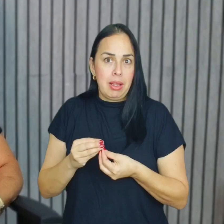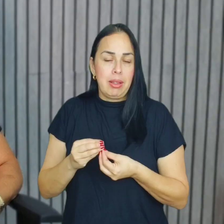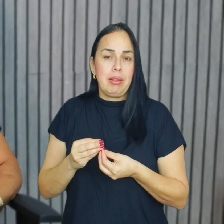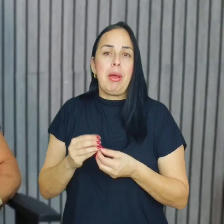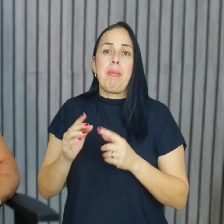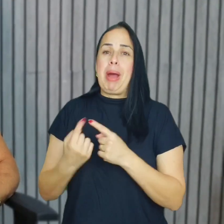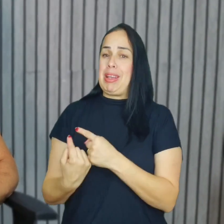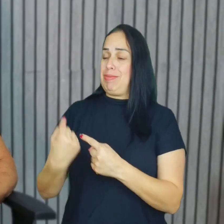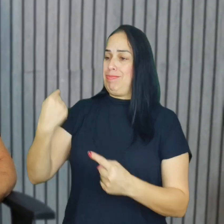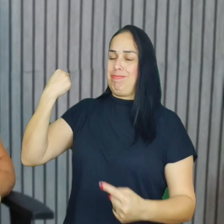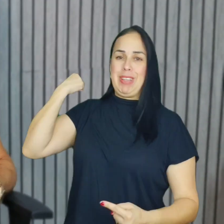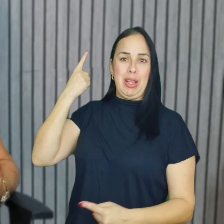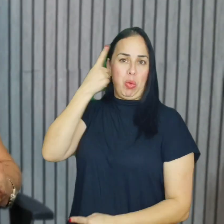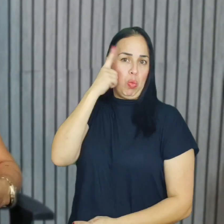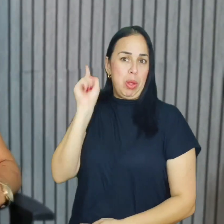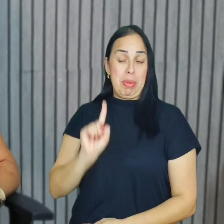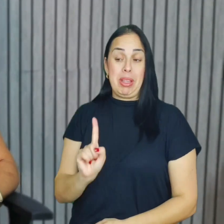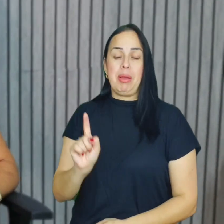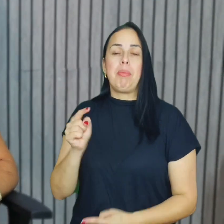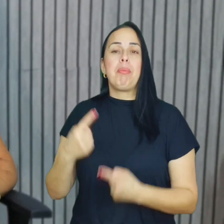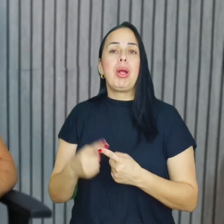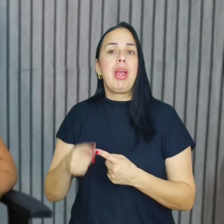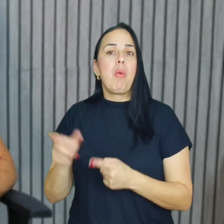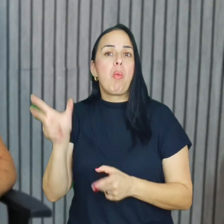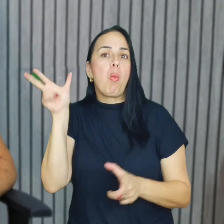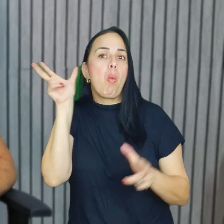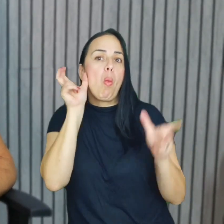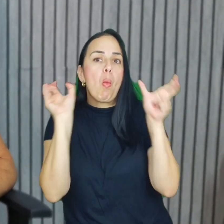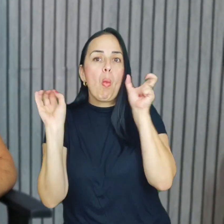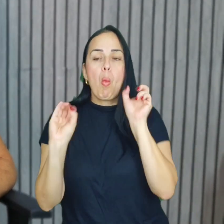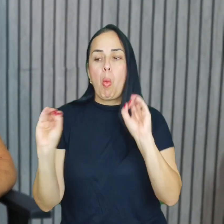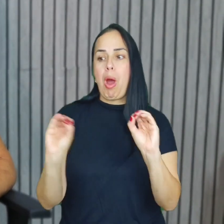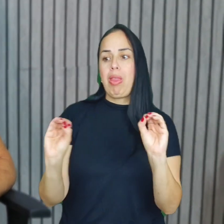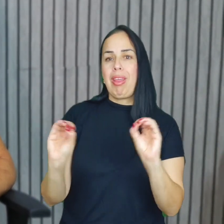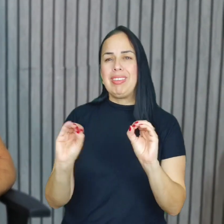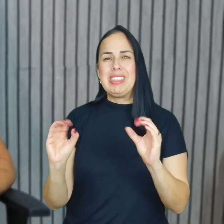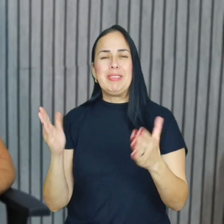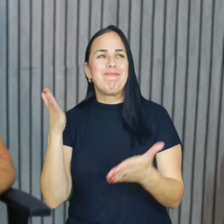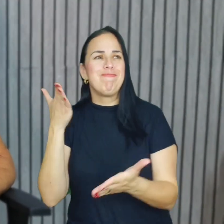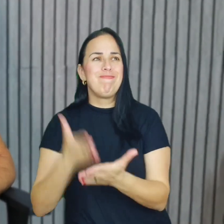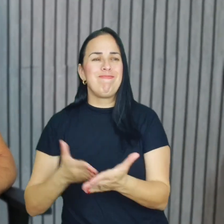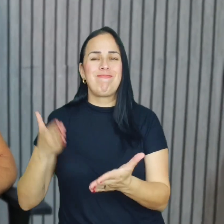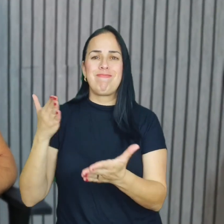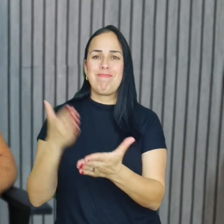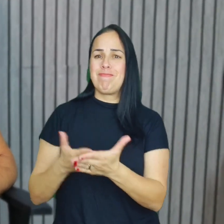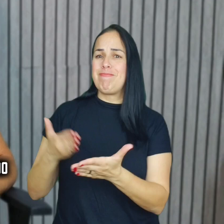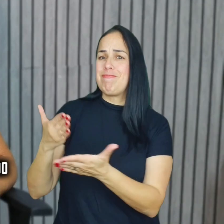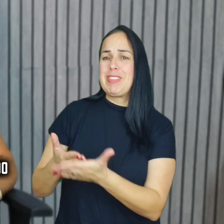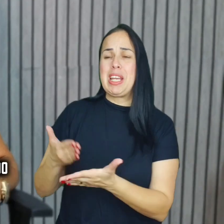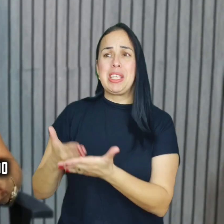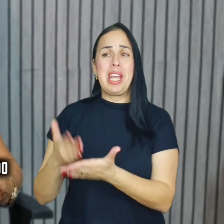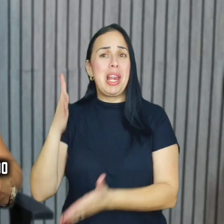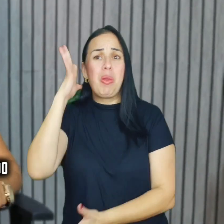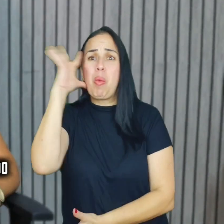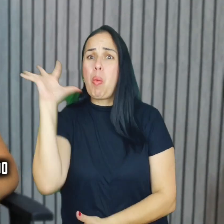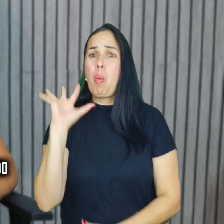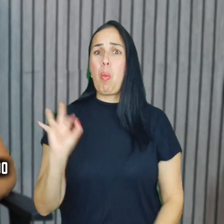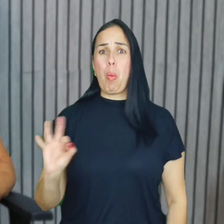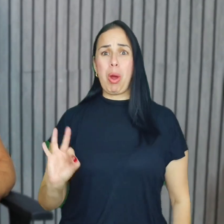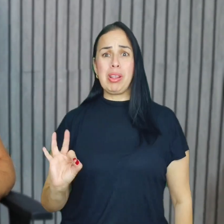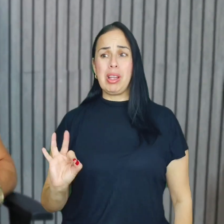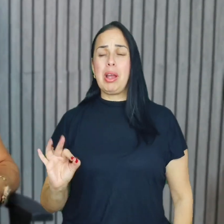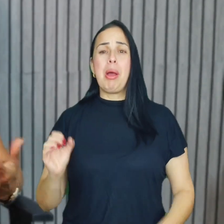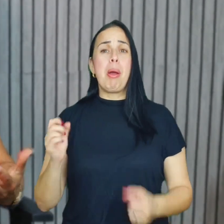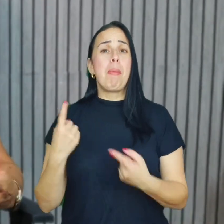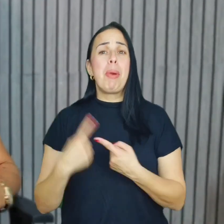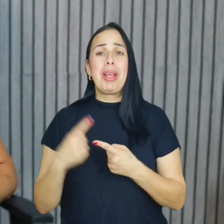escuta, você tem uma dificuldade maior. E eu acho que ele não conseguia entender por que ele estava acordando tão cedo,